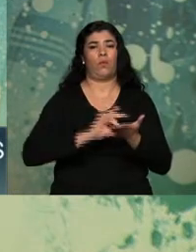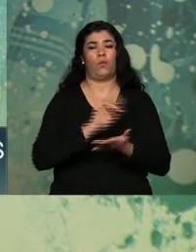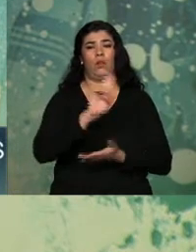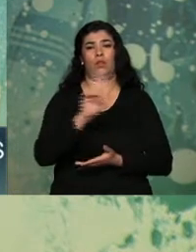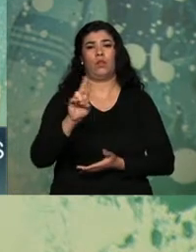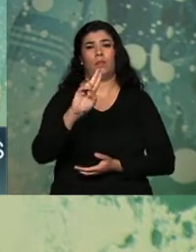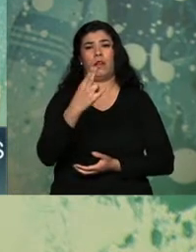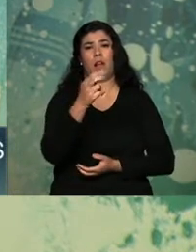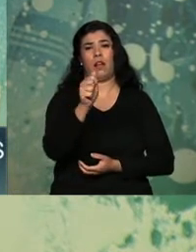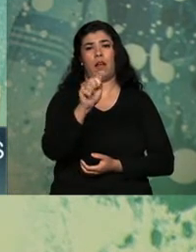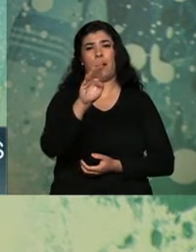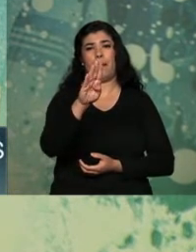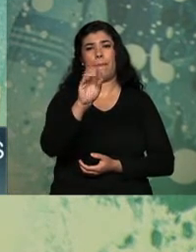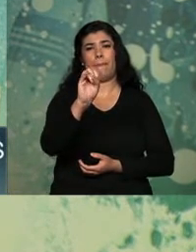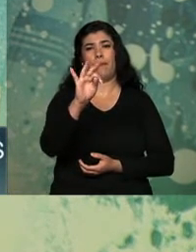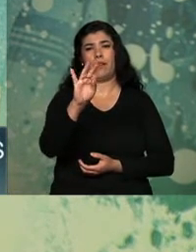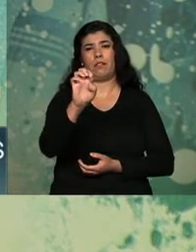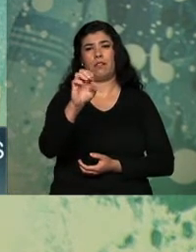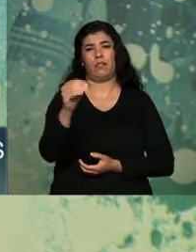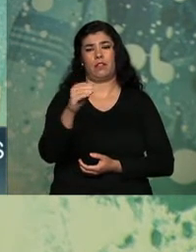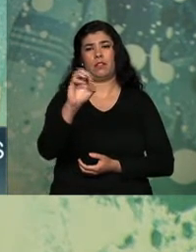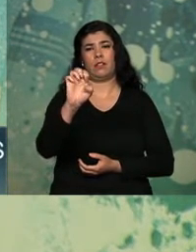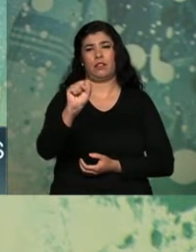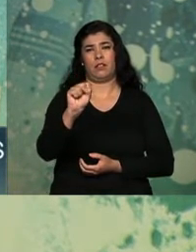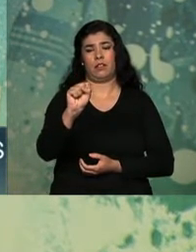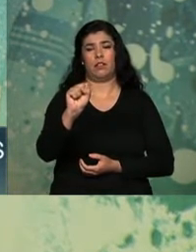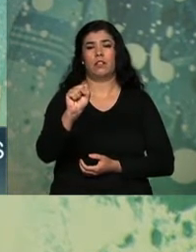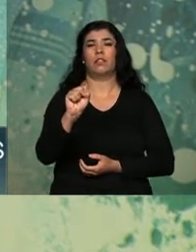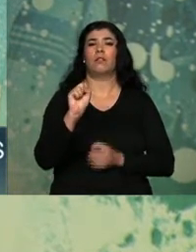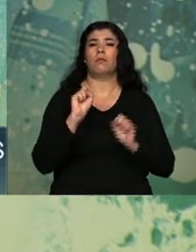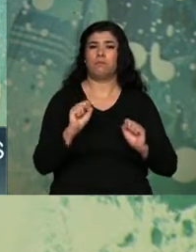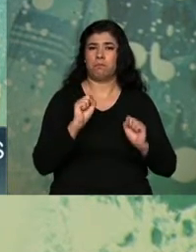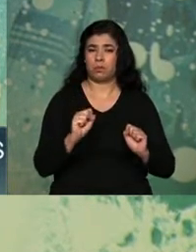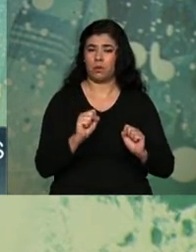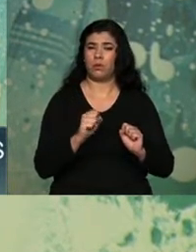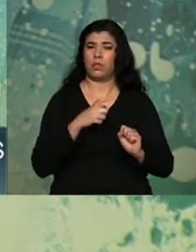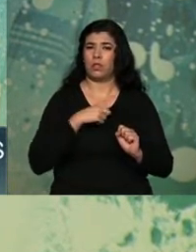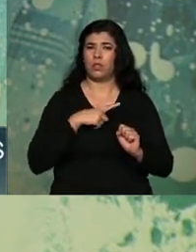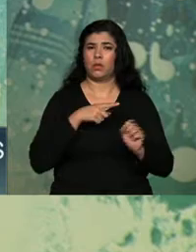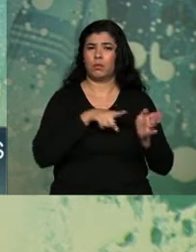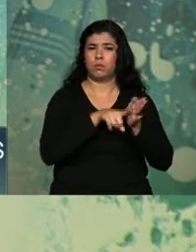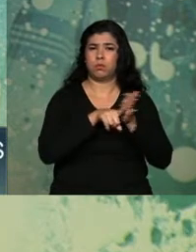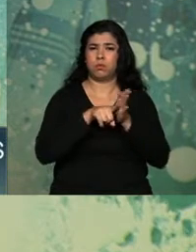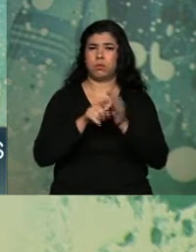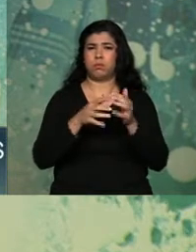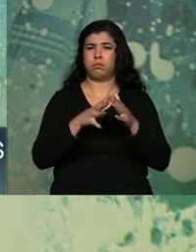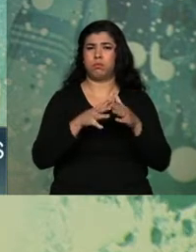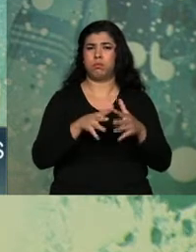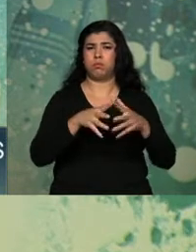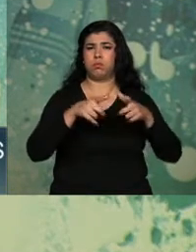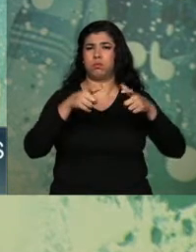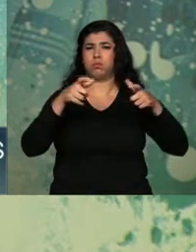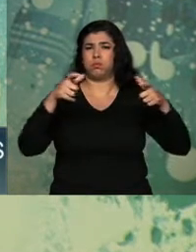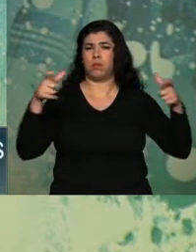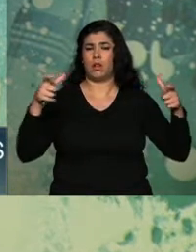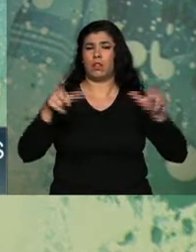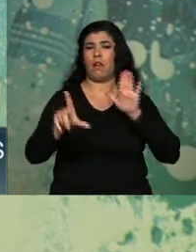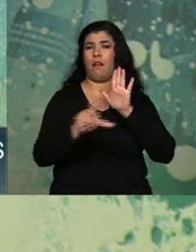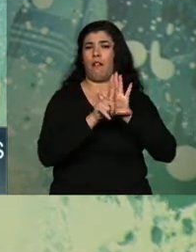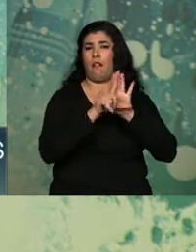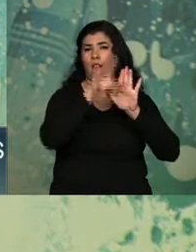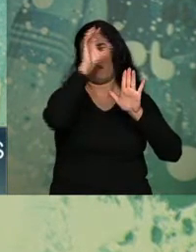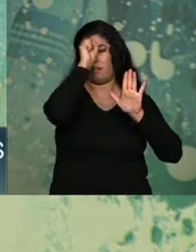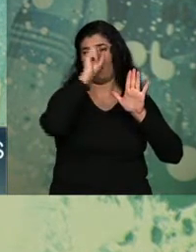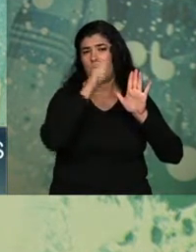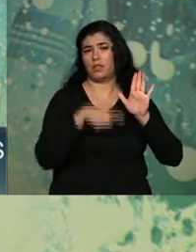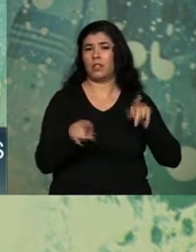atividade econômica e permitir um mutirão muito grande da lei do aprendizado,